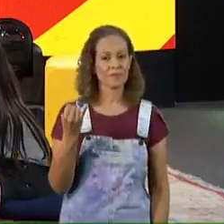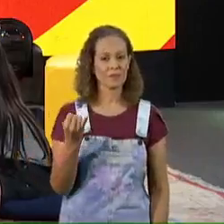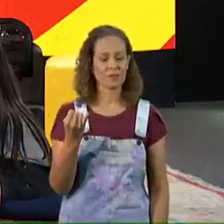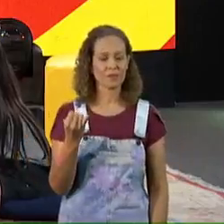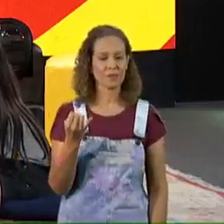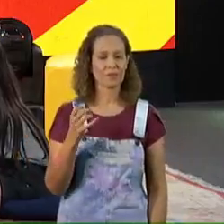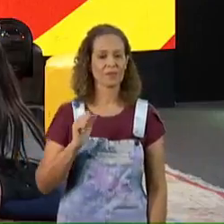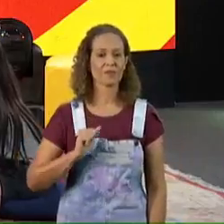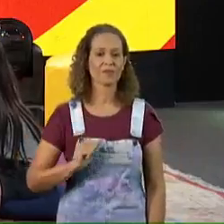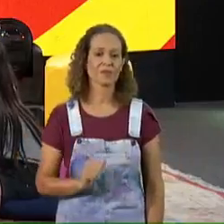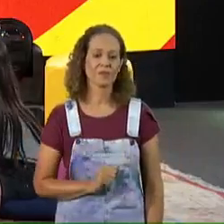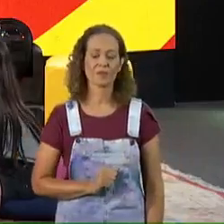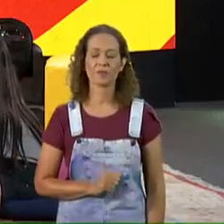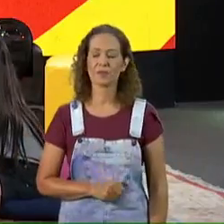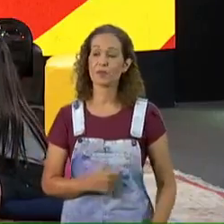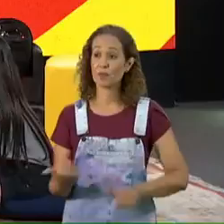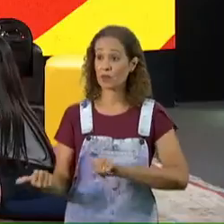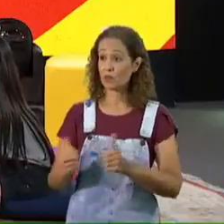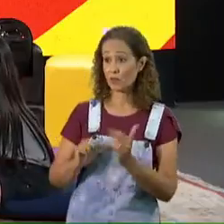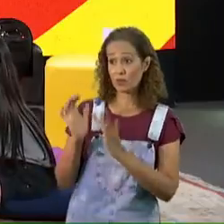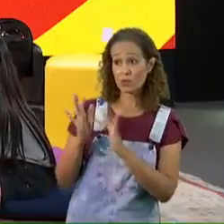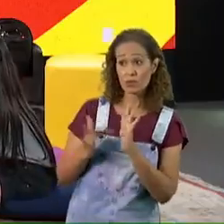Batizou Jesus? Não.